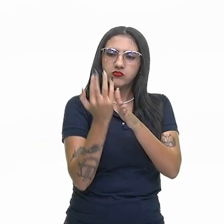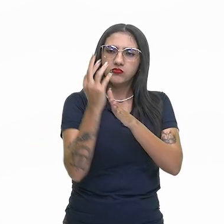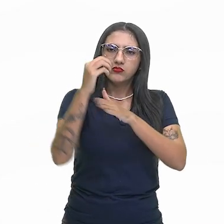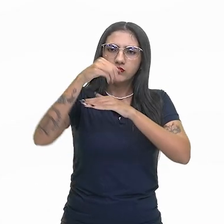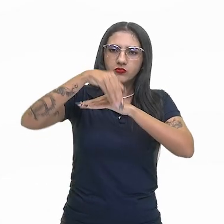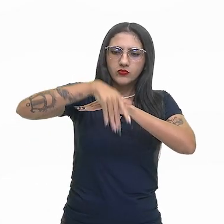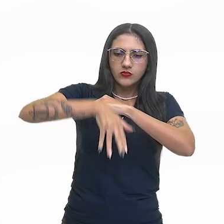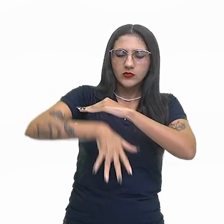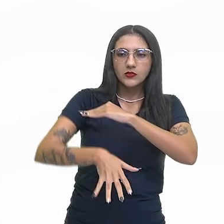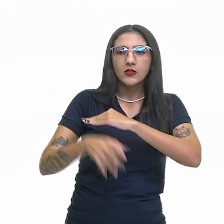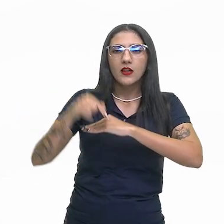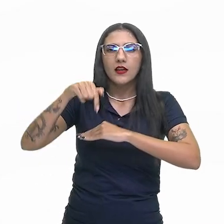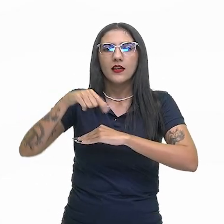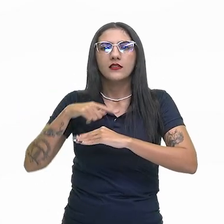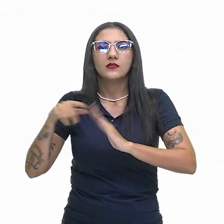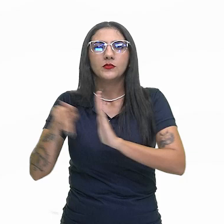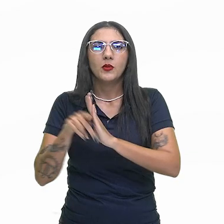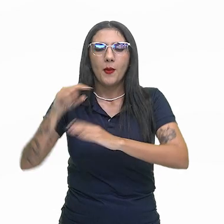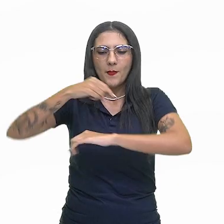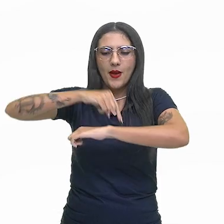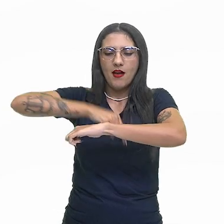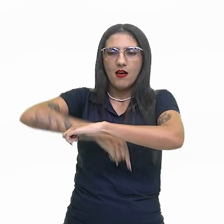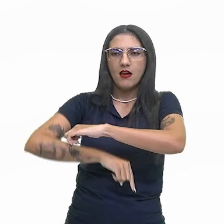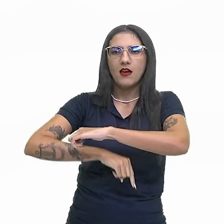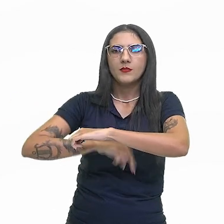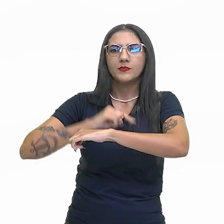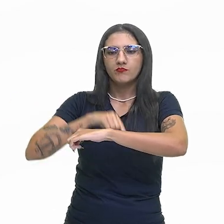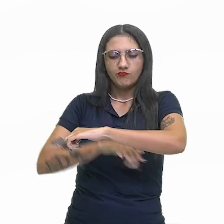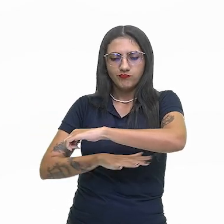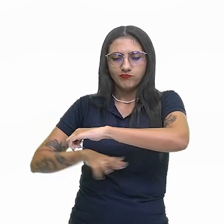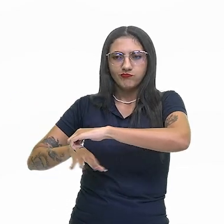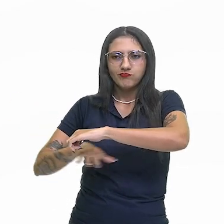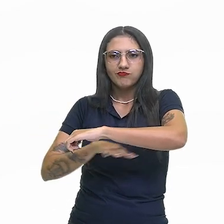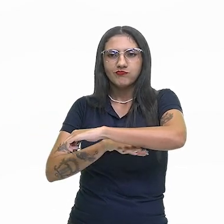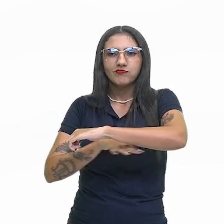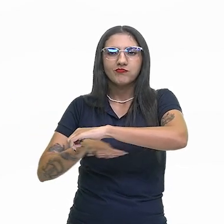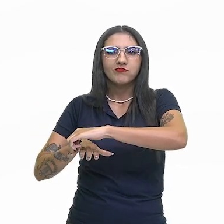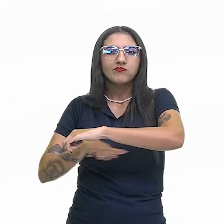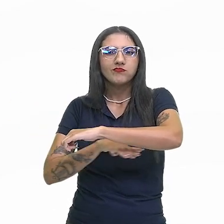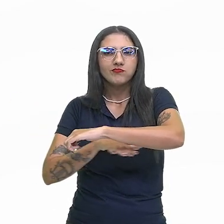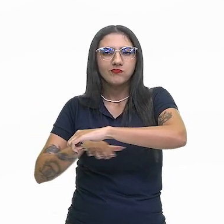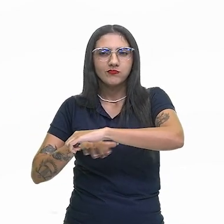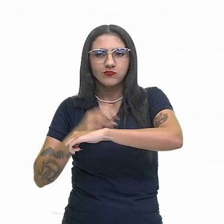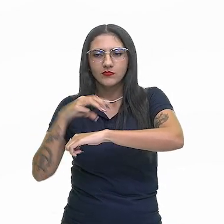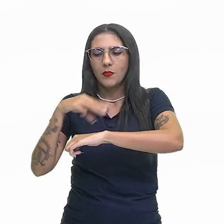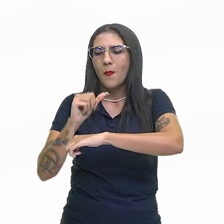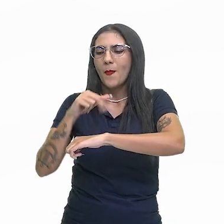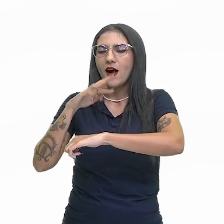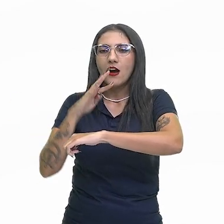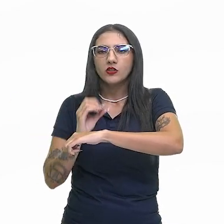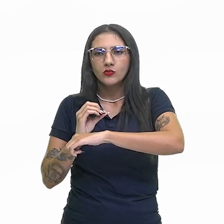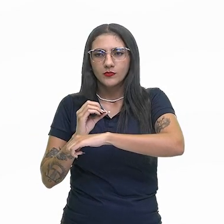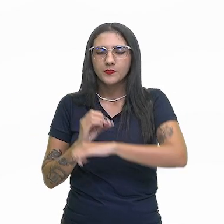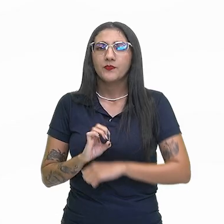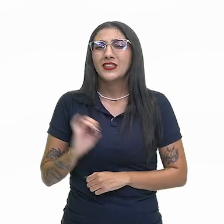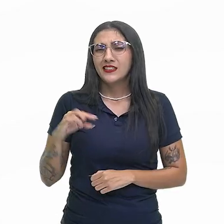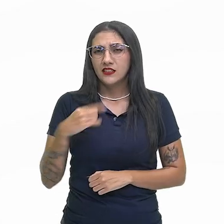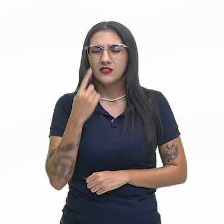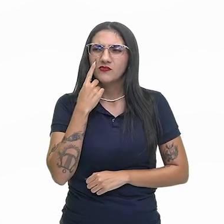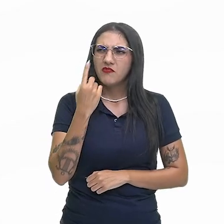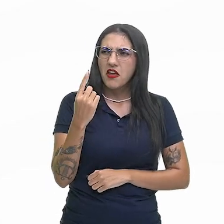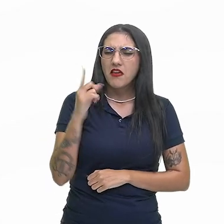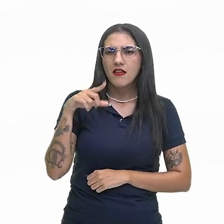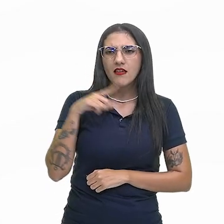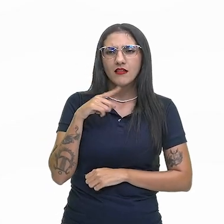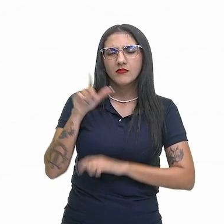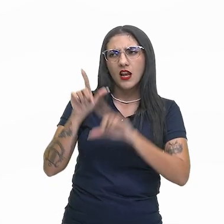vem dessa parte do planeta, dessa camada do planeta aí, vem lá do manto. Né? Quando a gente vê aí vídeos de vulcões